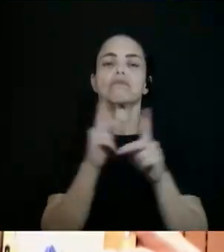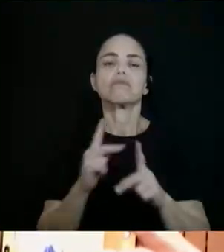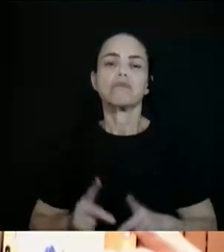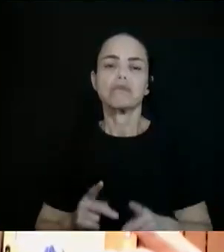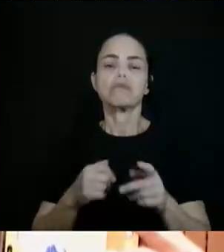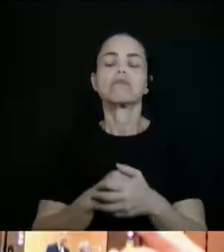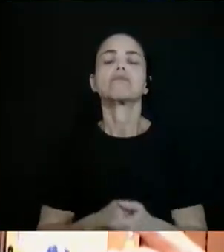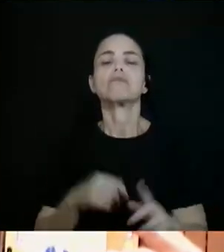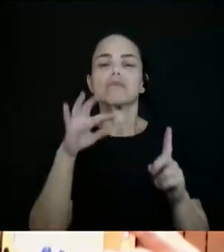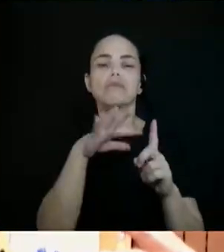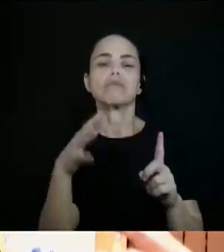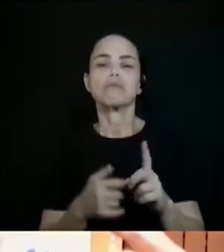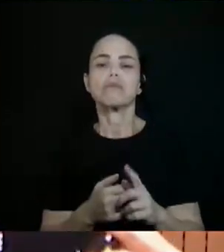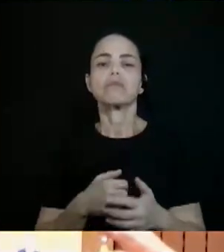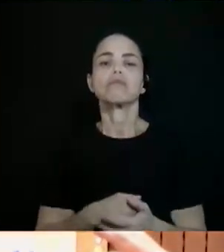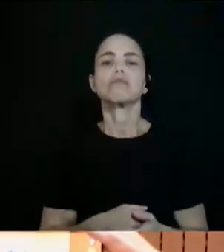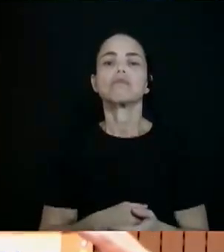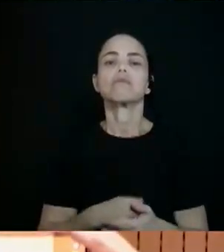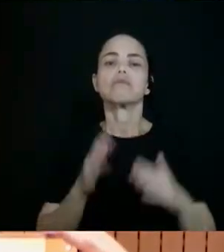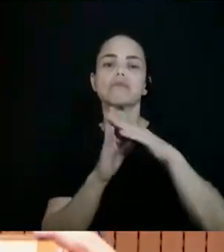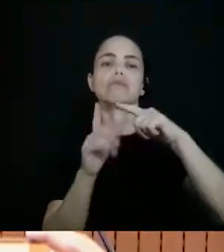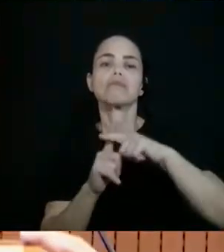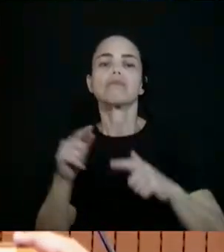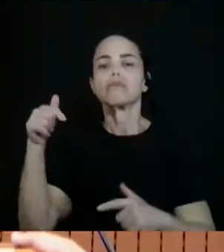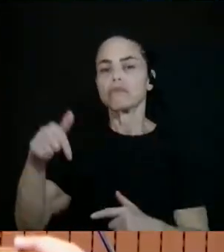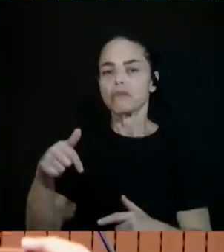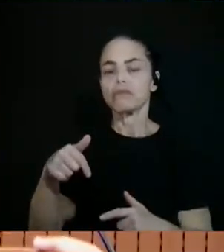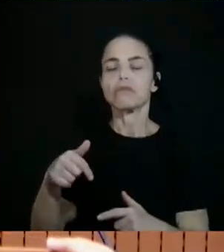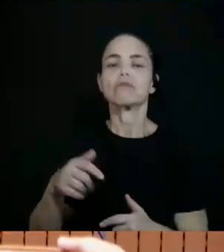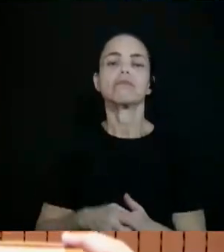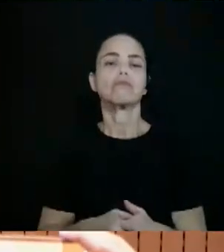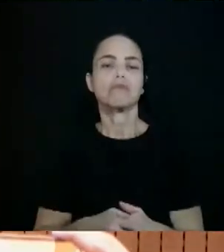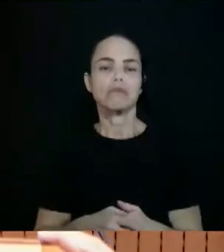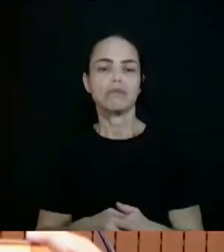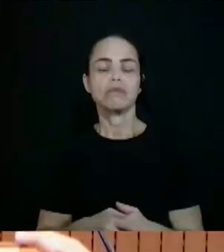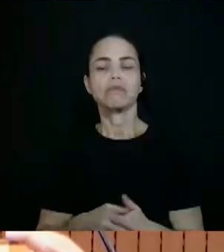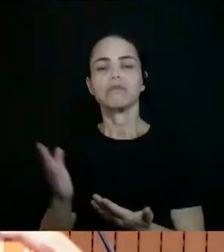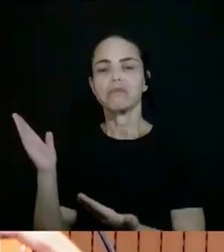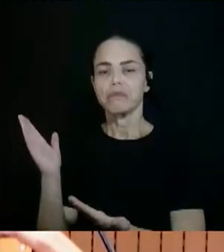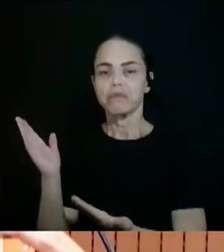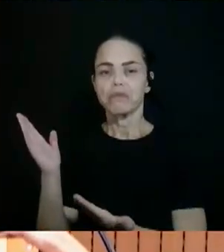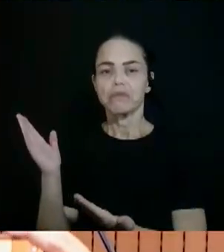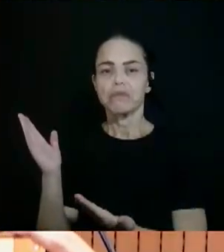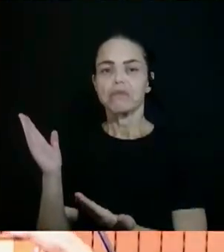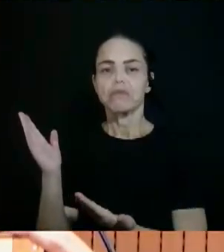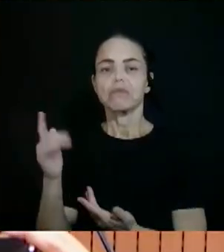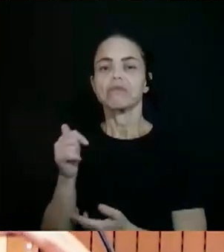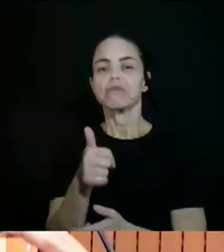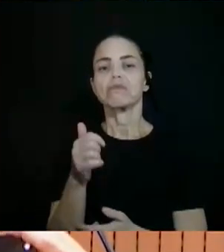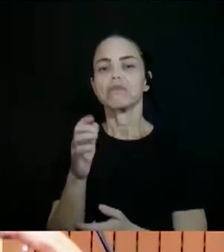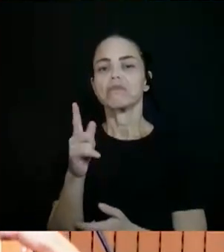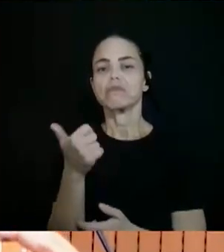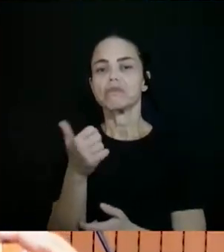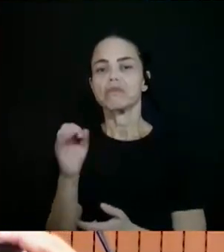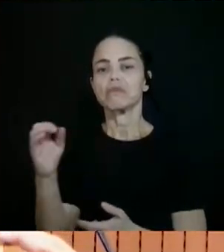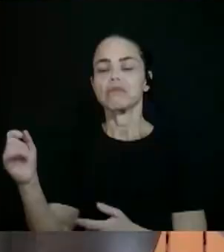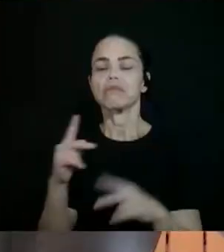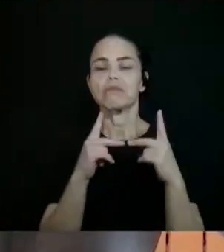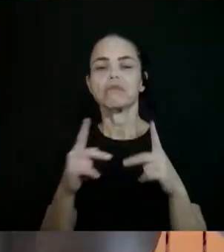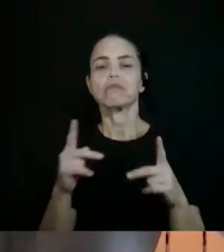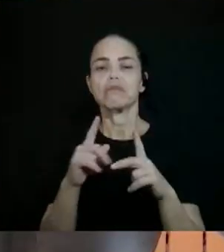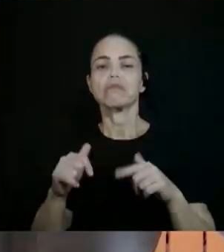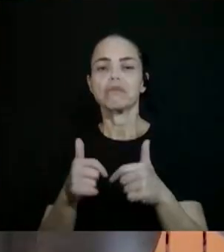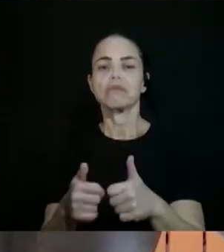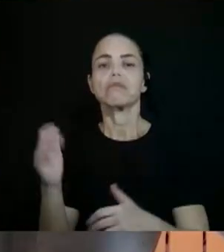foi dedicada à Igreja de Jesus Cristo dos Santos dos Últimos Dias pelos 100 anos de pregação e atuação no Brasil.